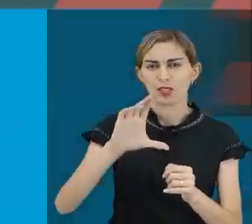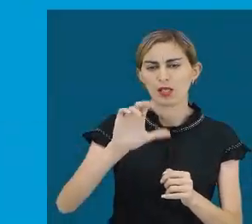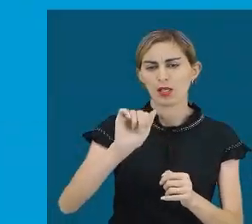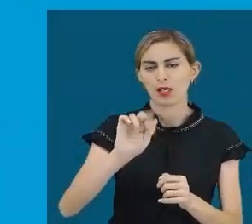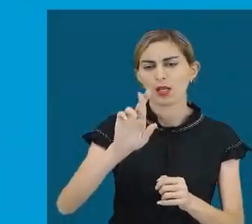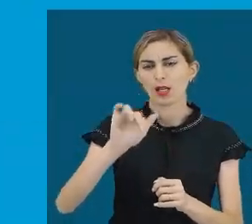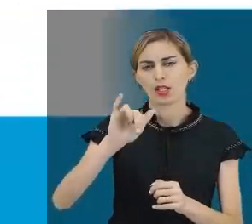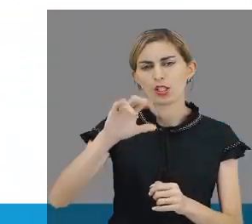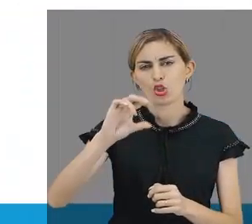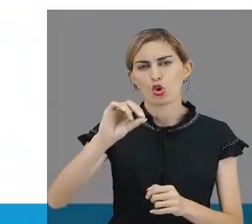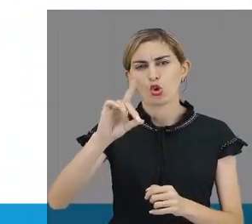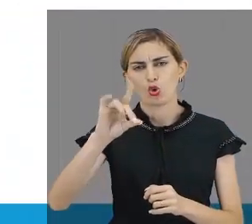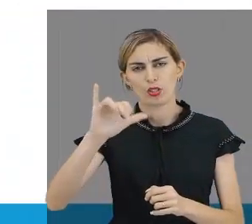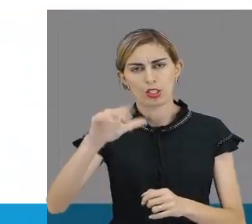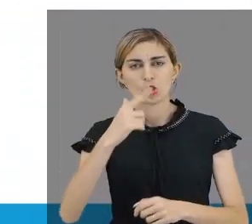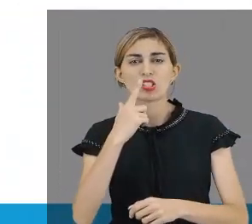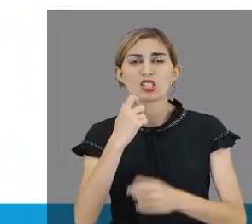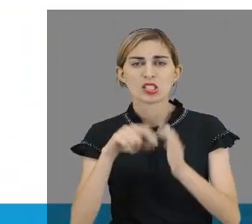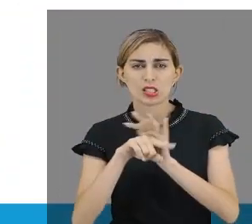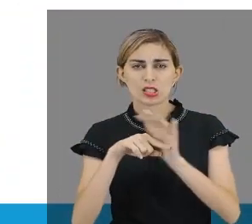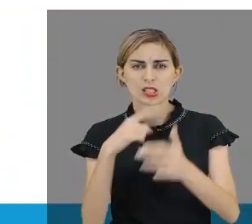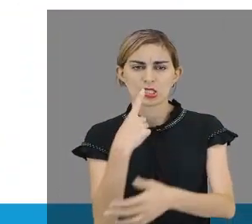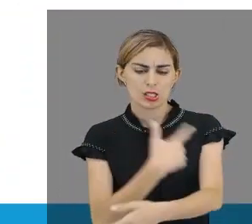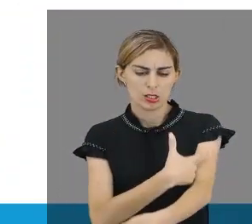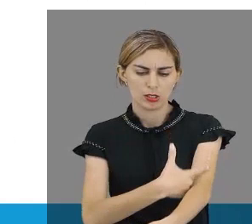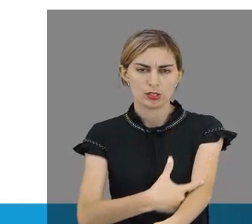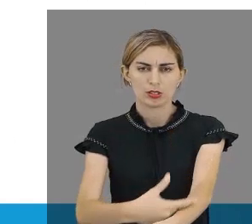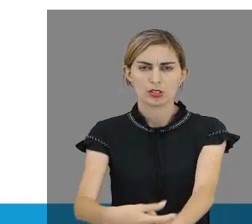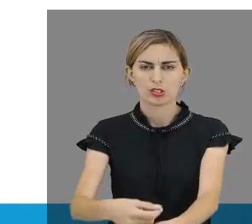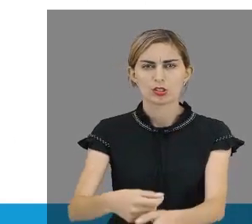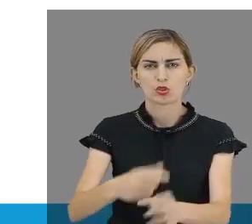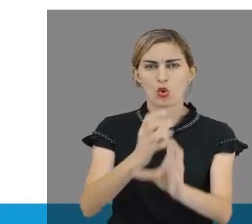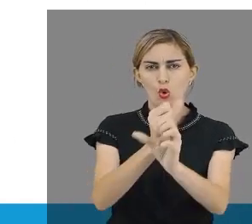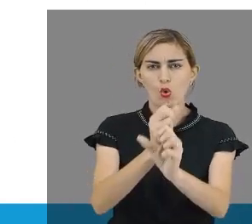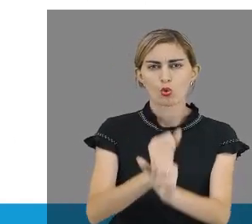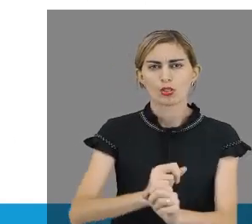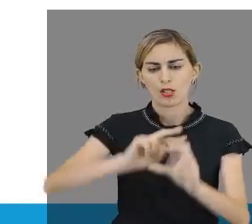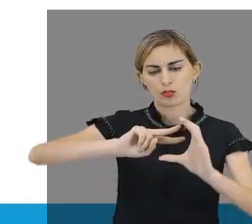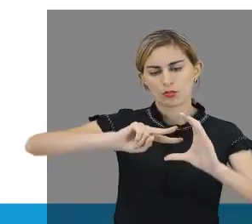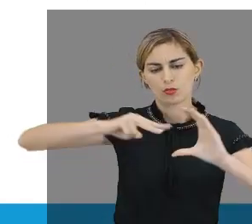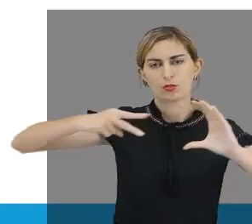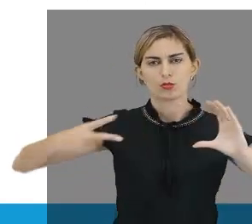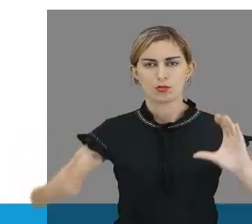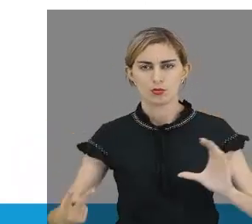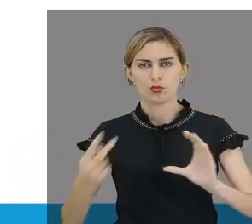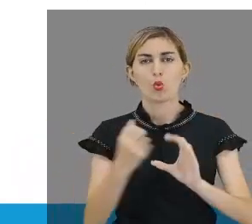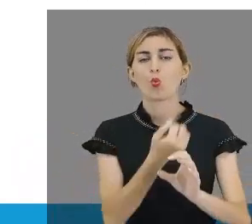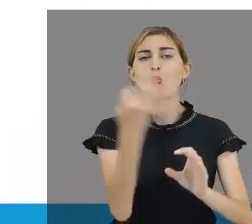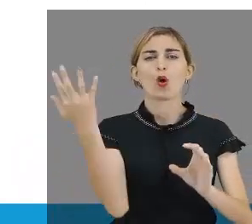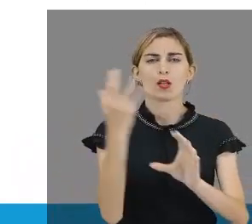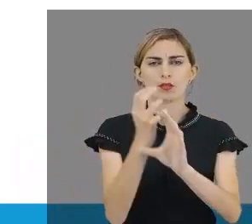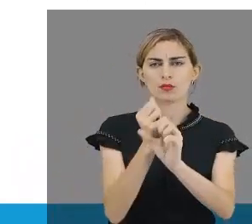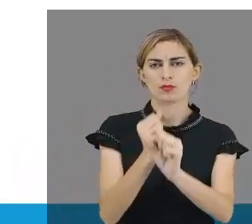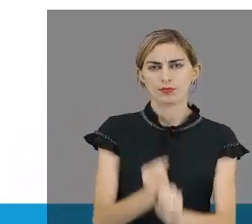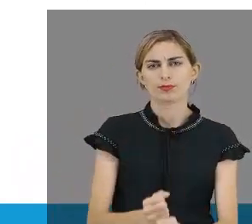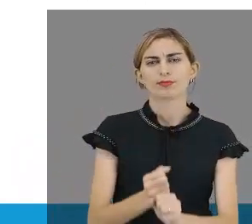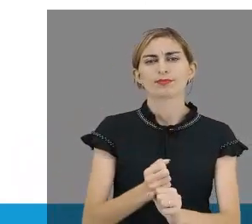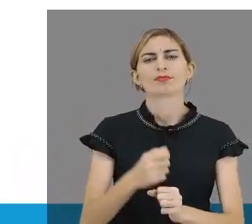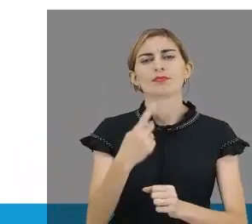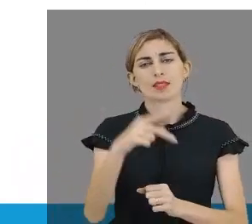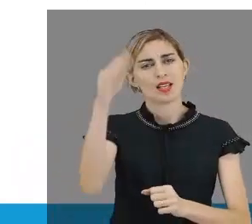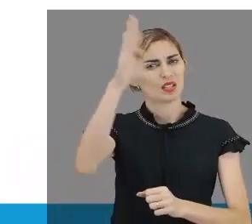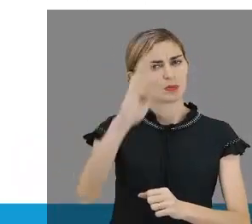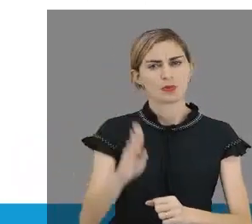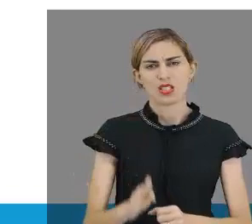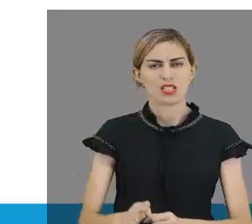o cariótipo. O que é o cariótipo? É um exame de sangue onde é feito a contagem cromossômica dessa criança.